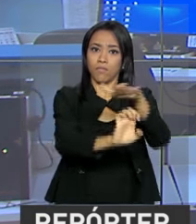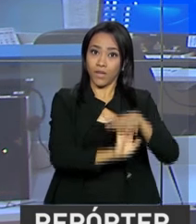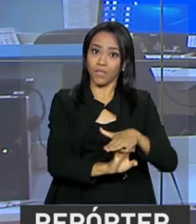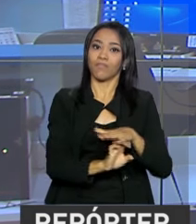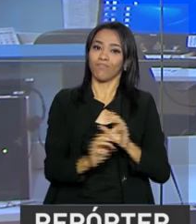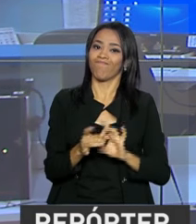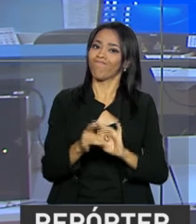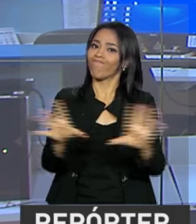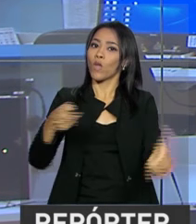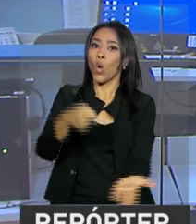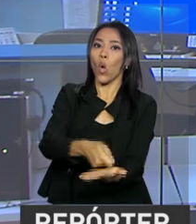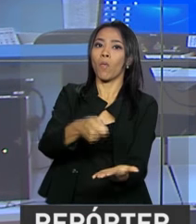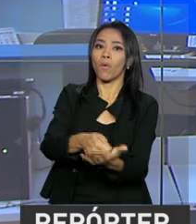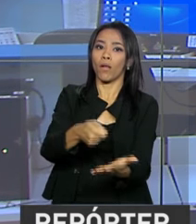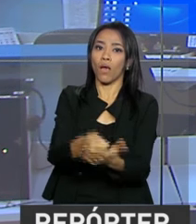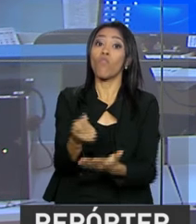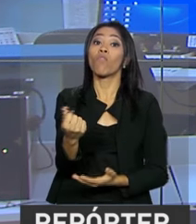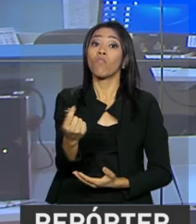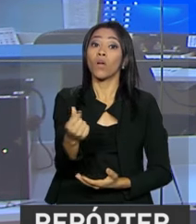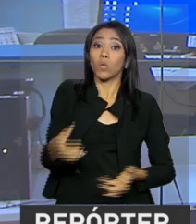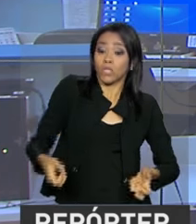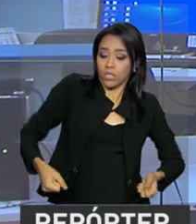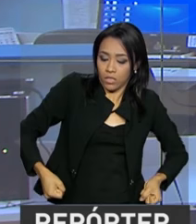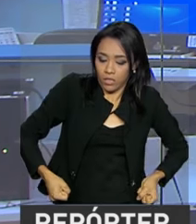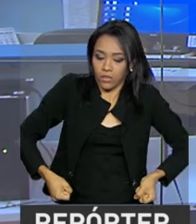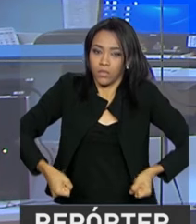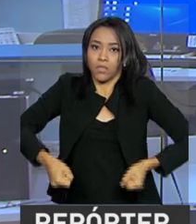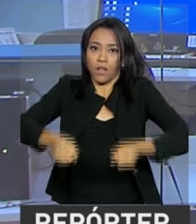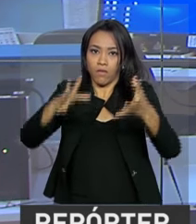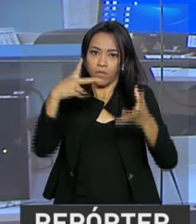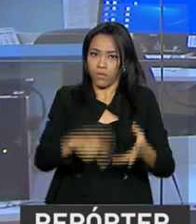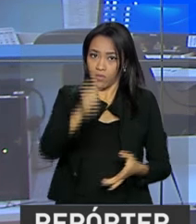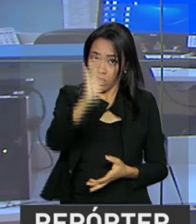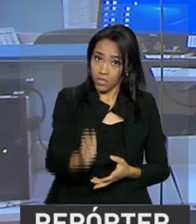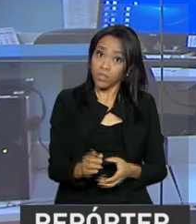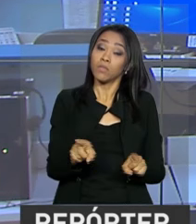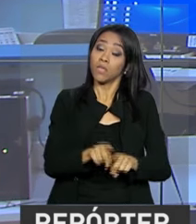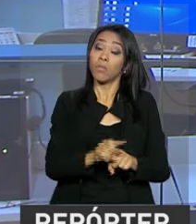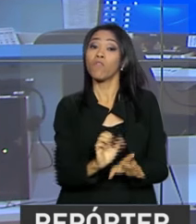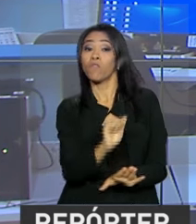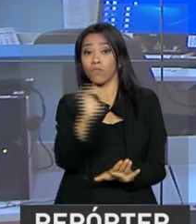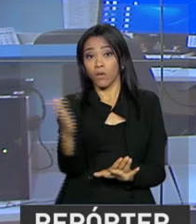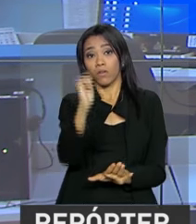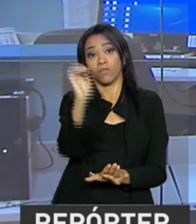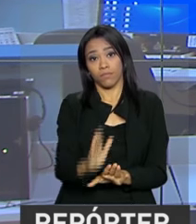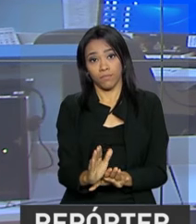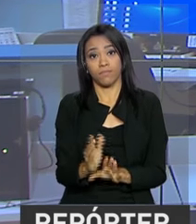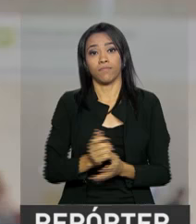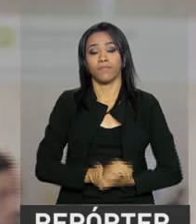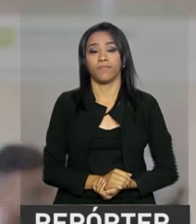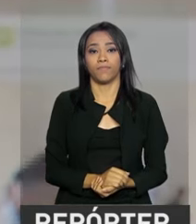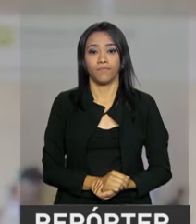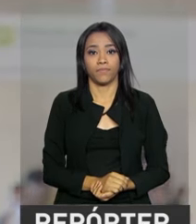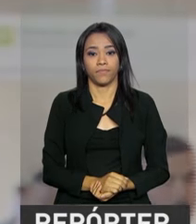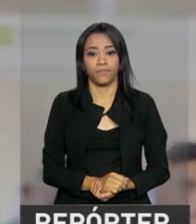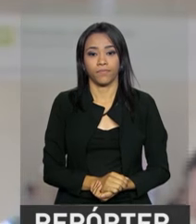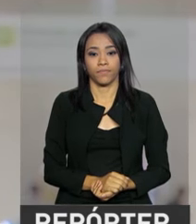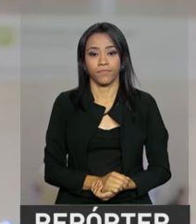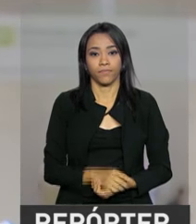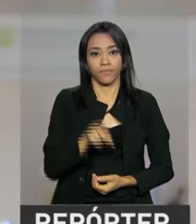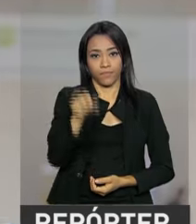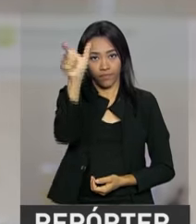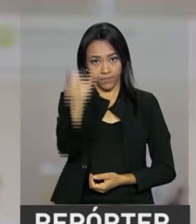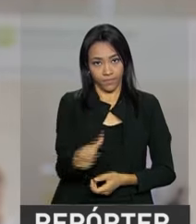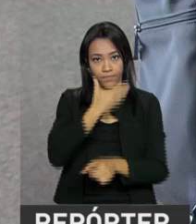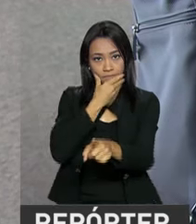a cobrar pelas bagagens despachadas em voos nacionais e também internacionais João